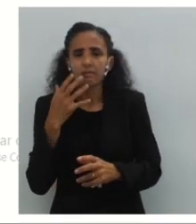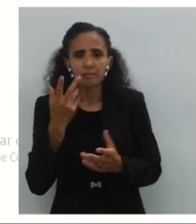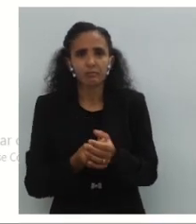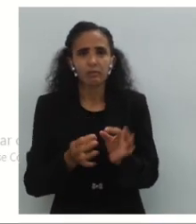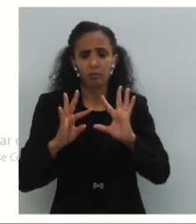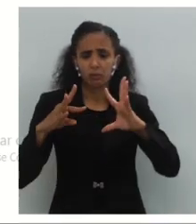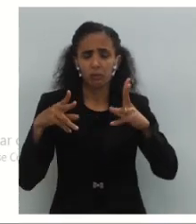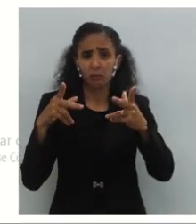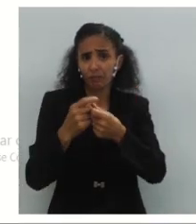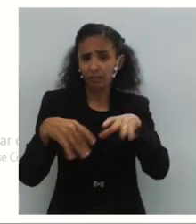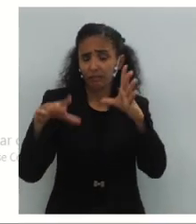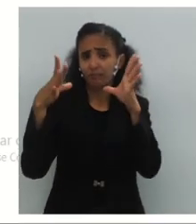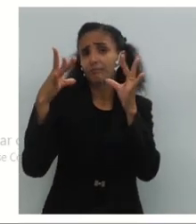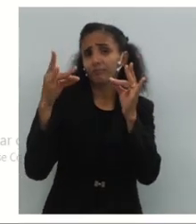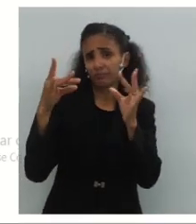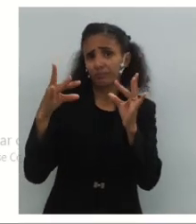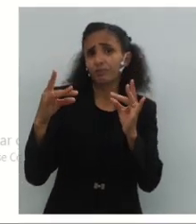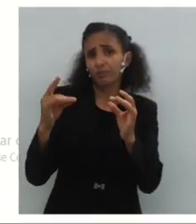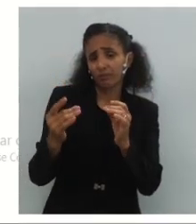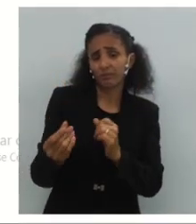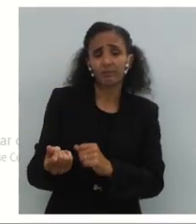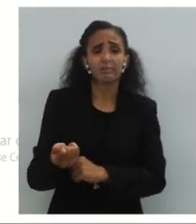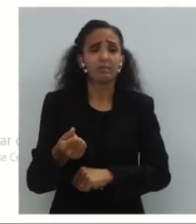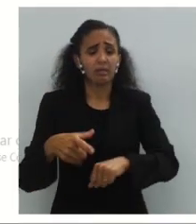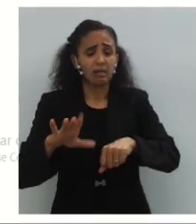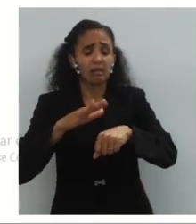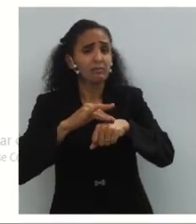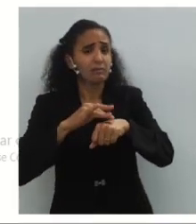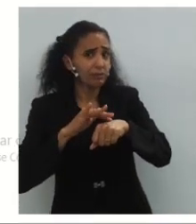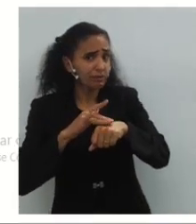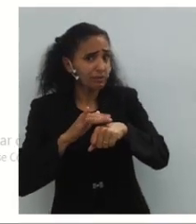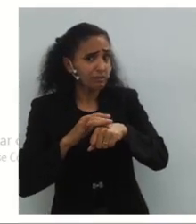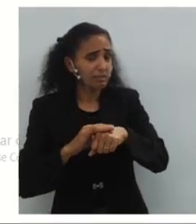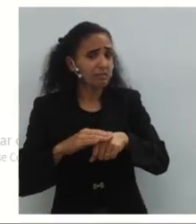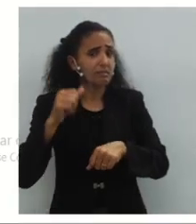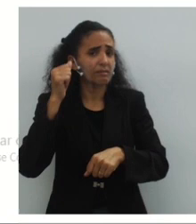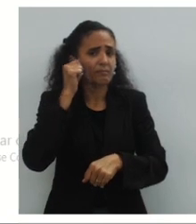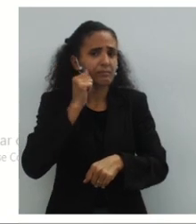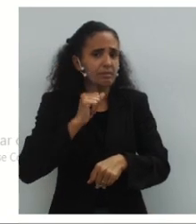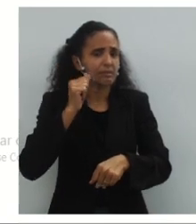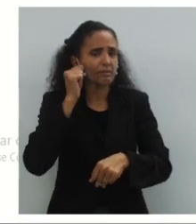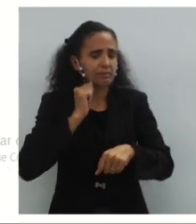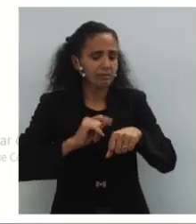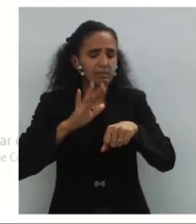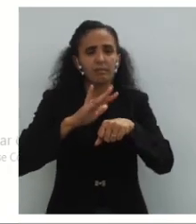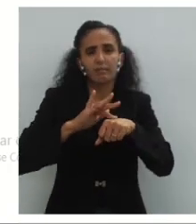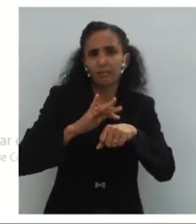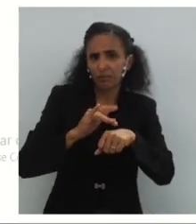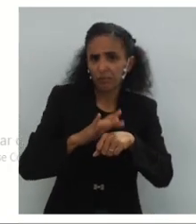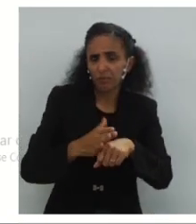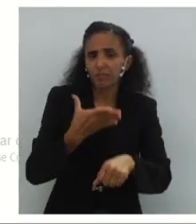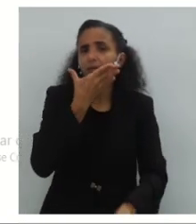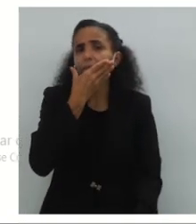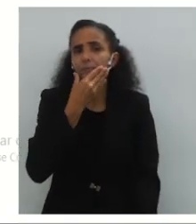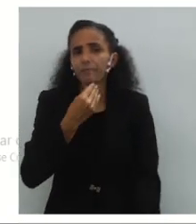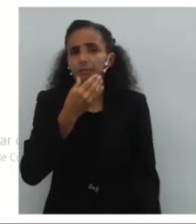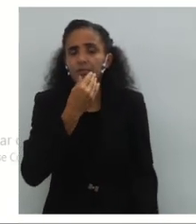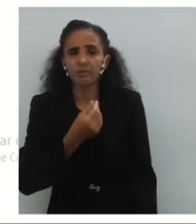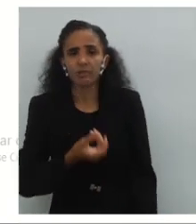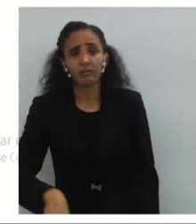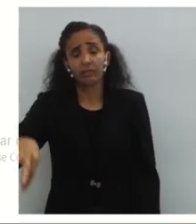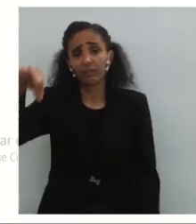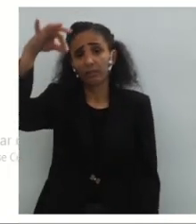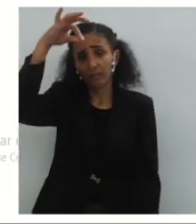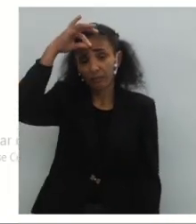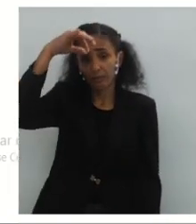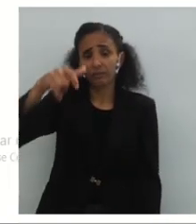a parte da herpes genital feminino, o herpes genital masculino, né, que está na